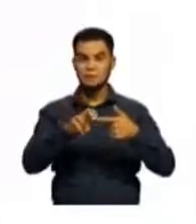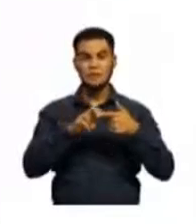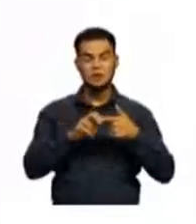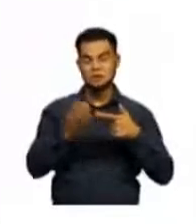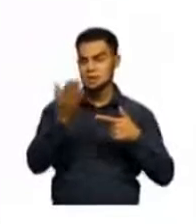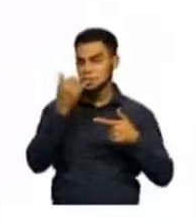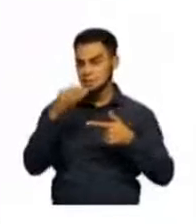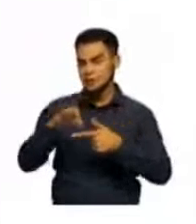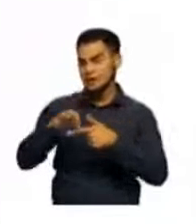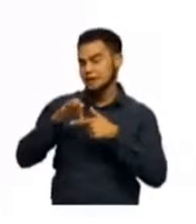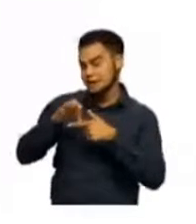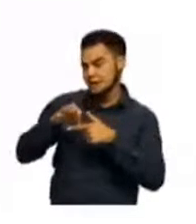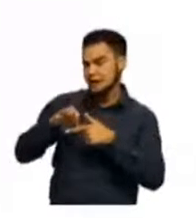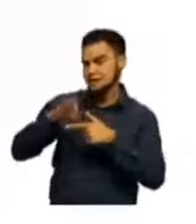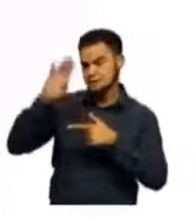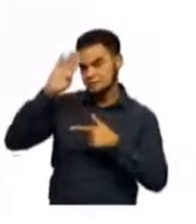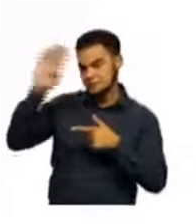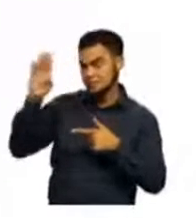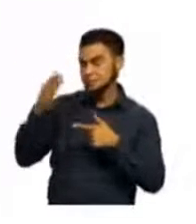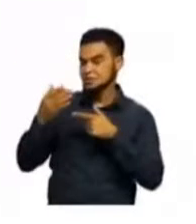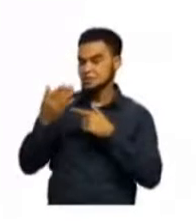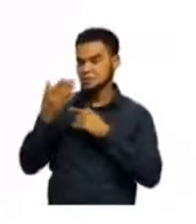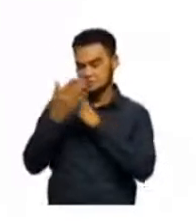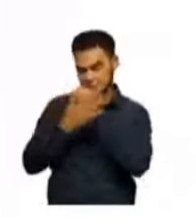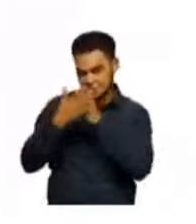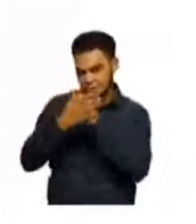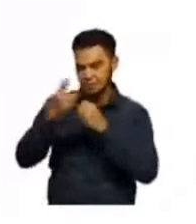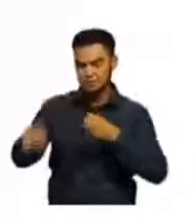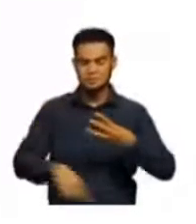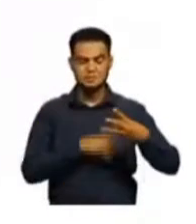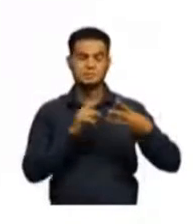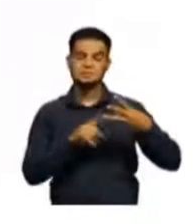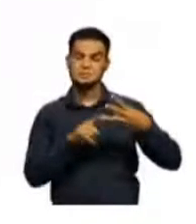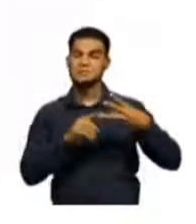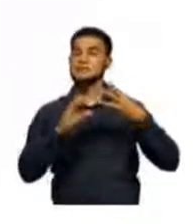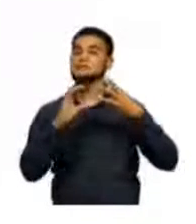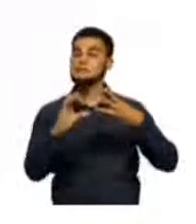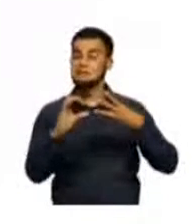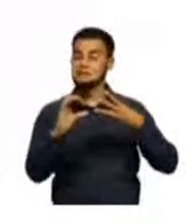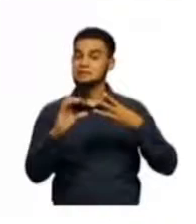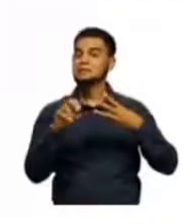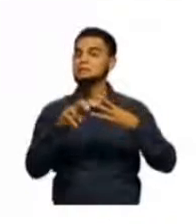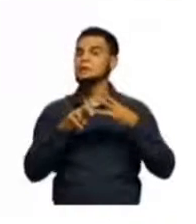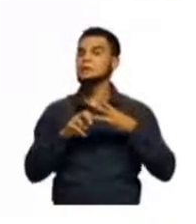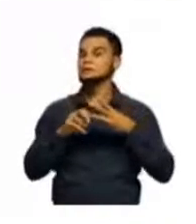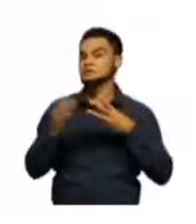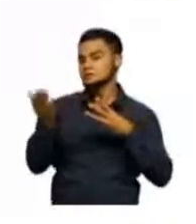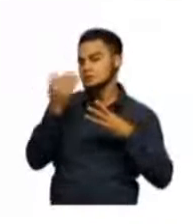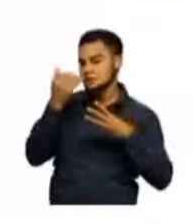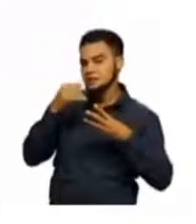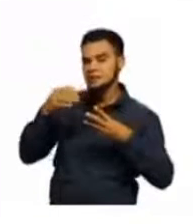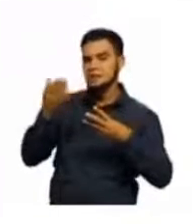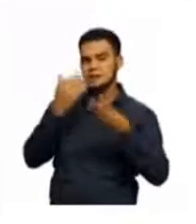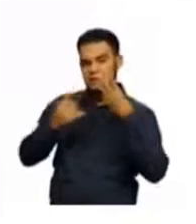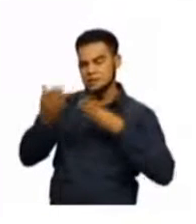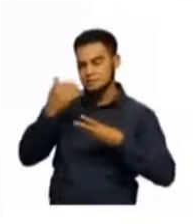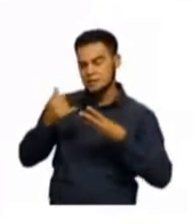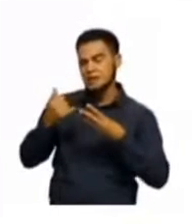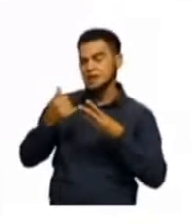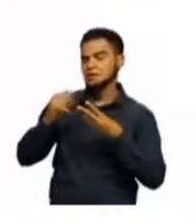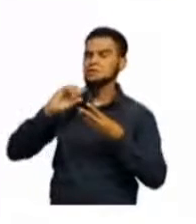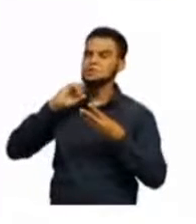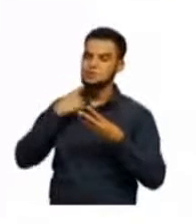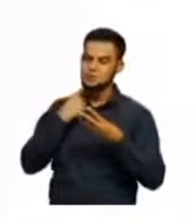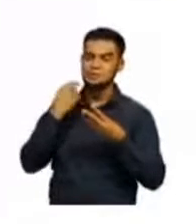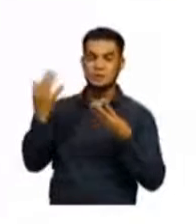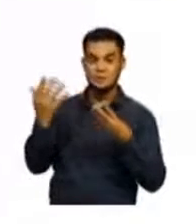carne contaminada, principalmente de suínos. C. Por meio da ingestão de alimentos contaminados pelas mãos